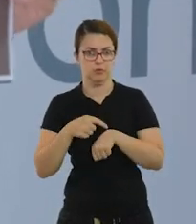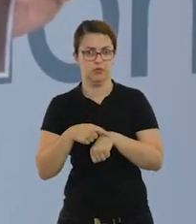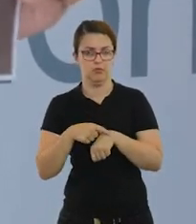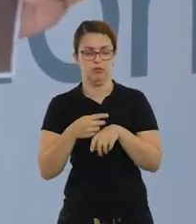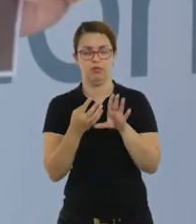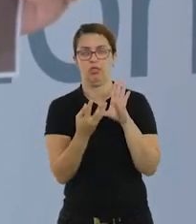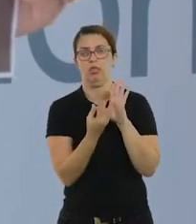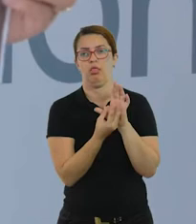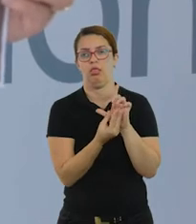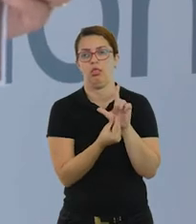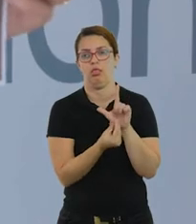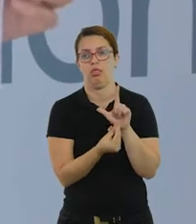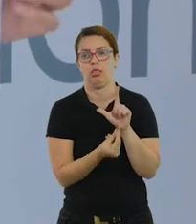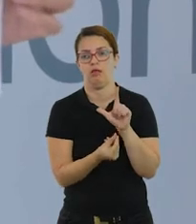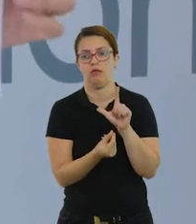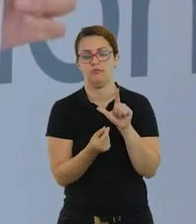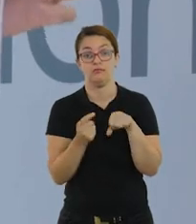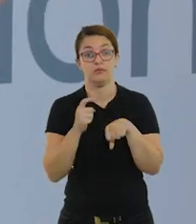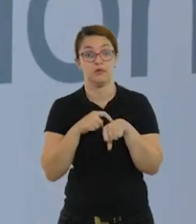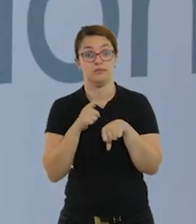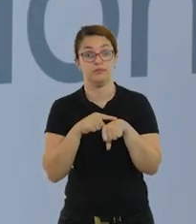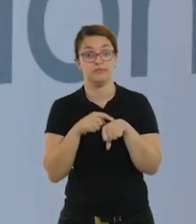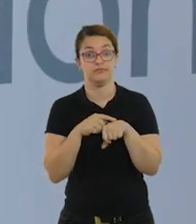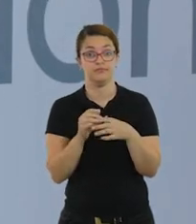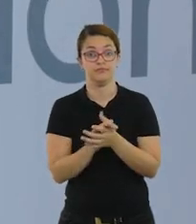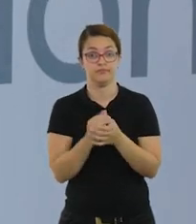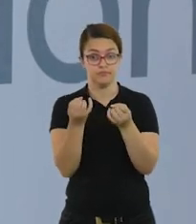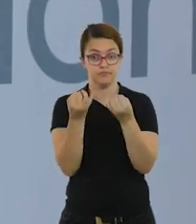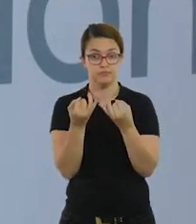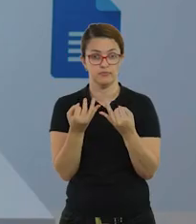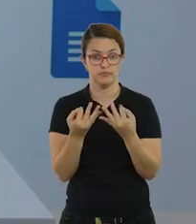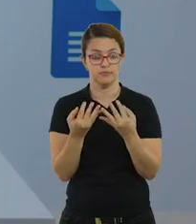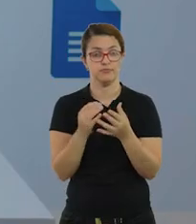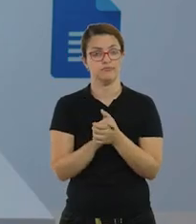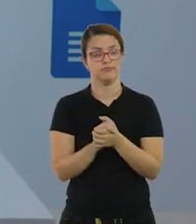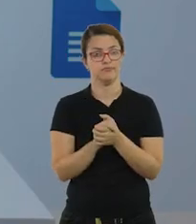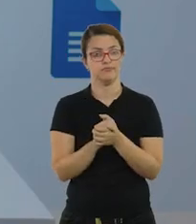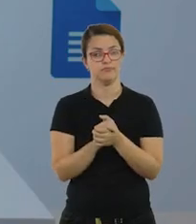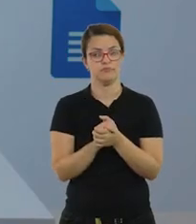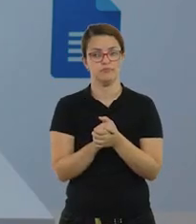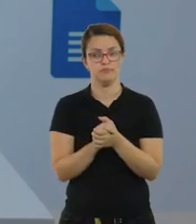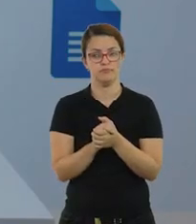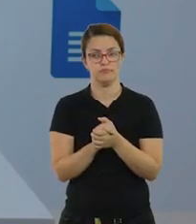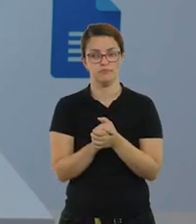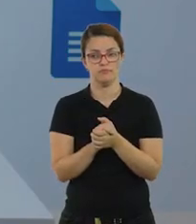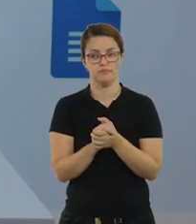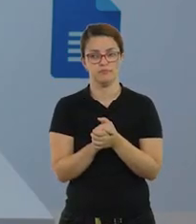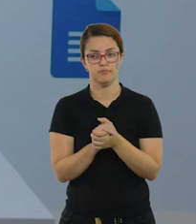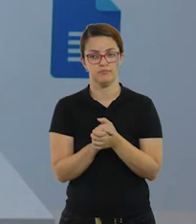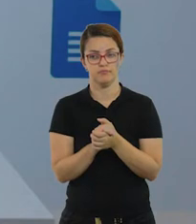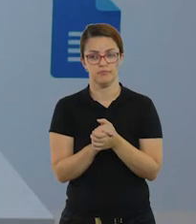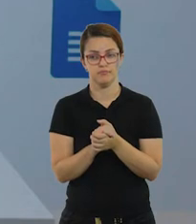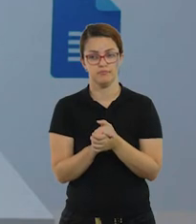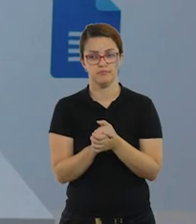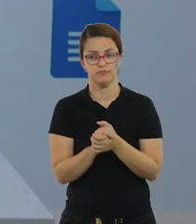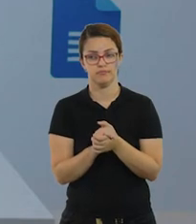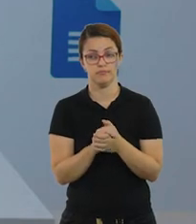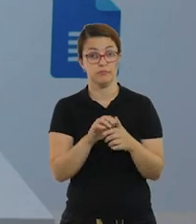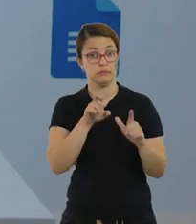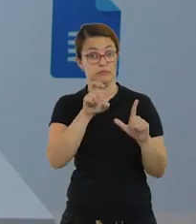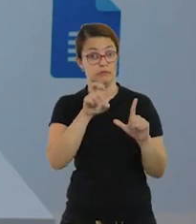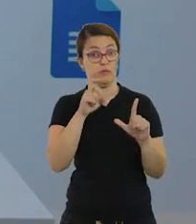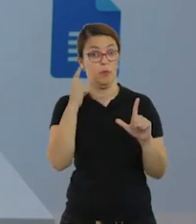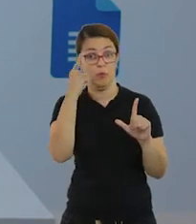o tempo. Essa obra aqui, quando ele fez, vou contar uma história para vocês. Ele não estava muito bem. Ele fez essa obra em